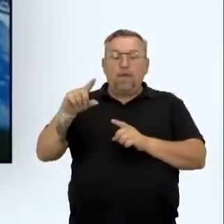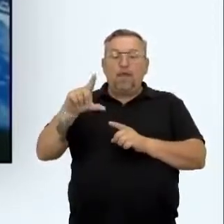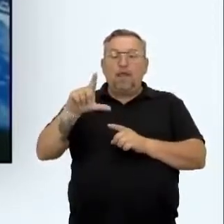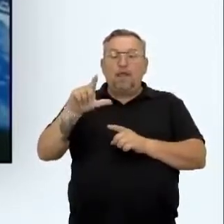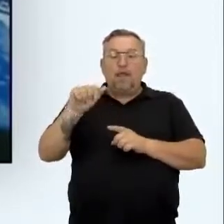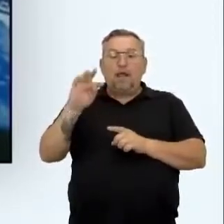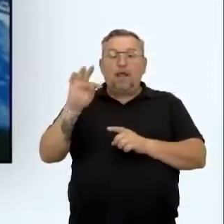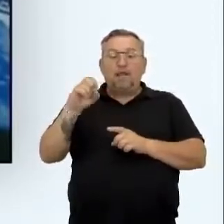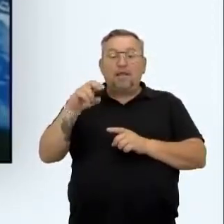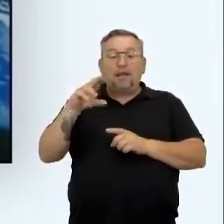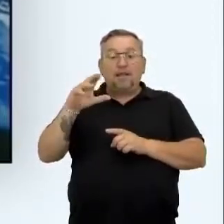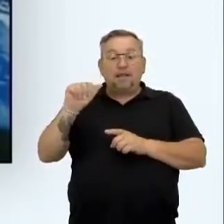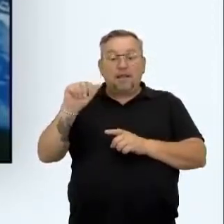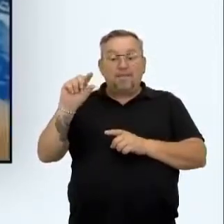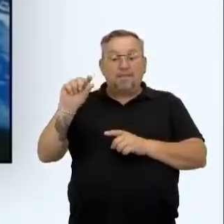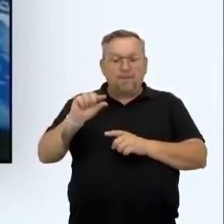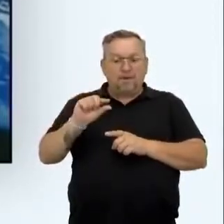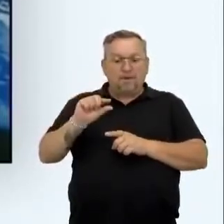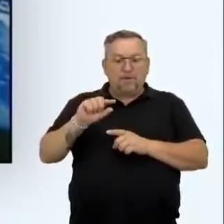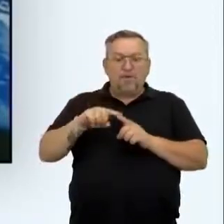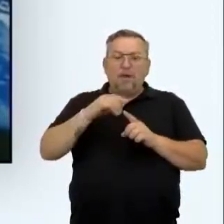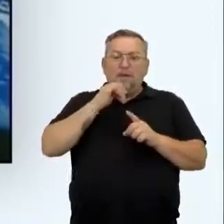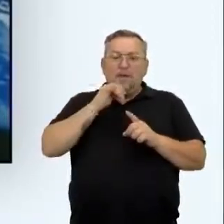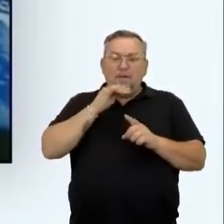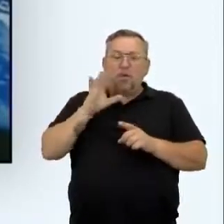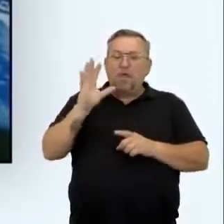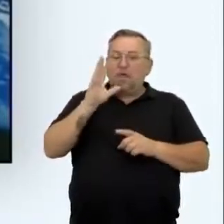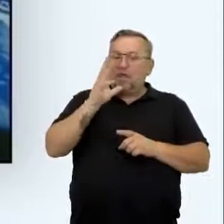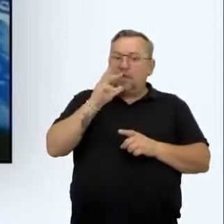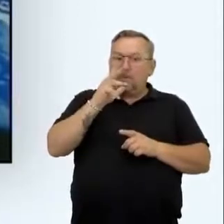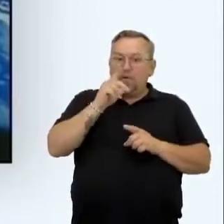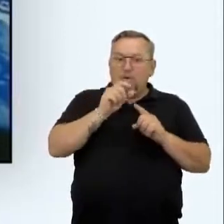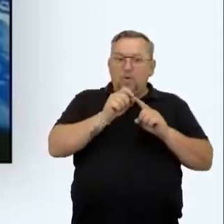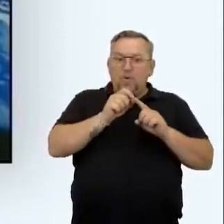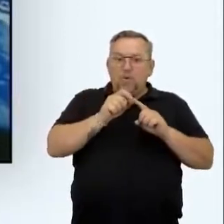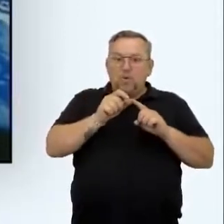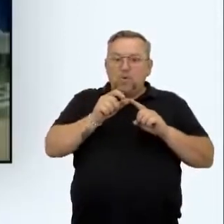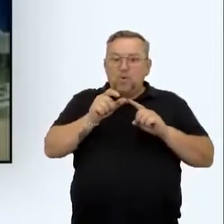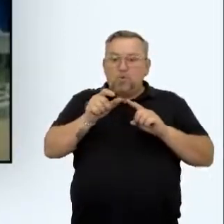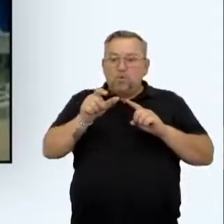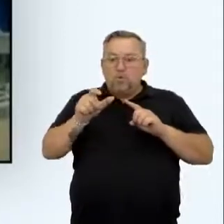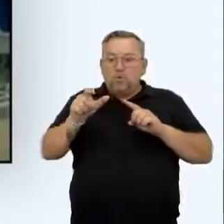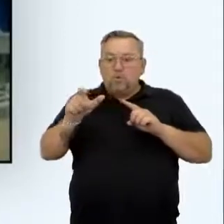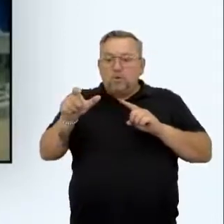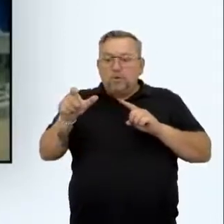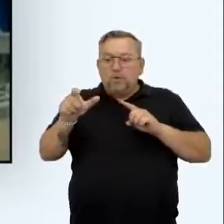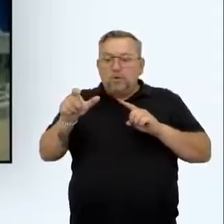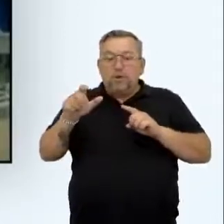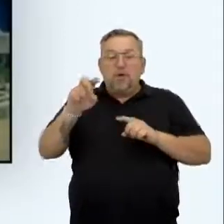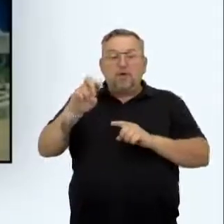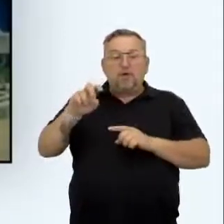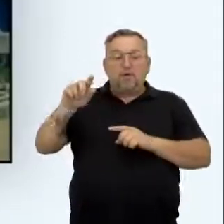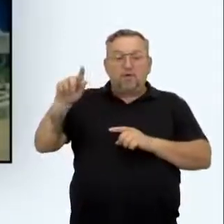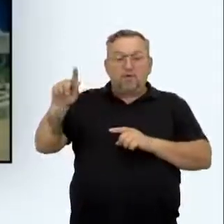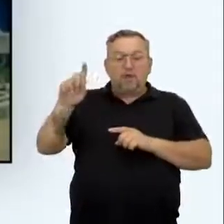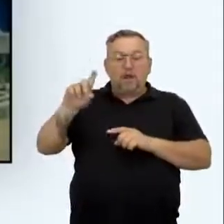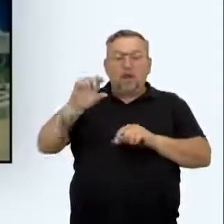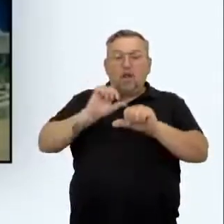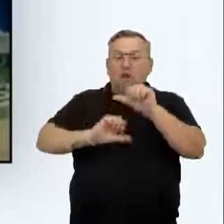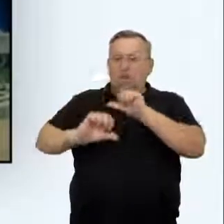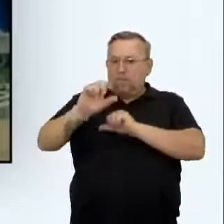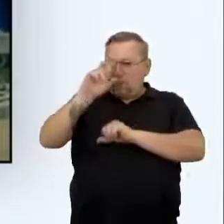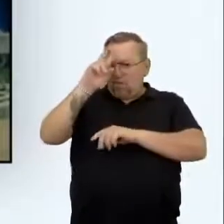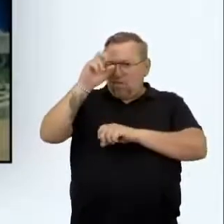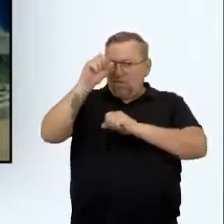Latência é o tempo que uma informação demora para transitar em toda a rede e chegar aonde tem que chegar. O 5G é então uma mudança